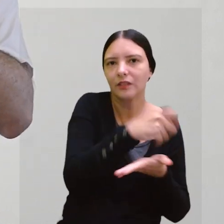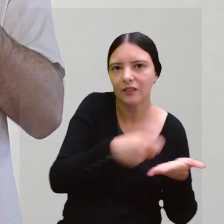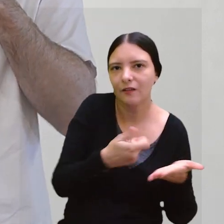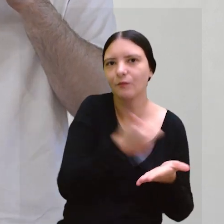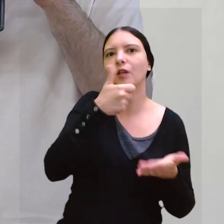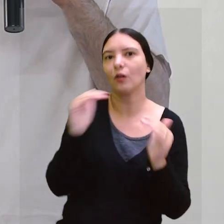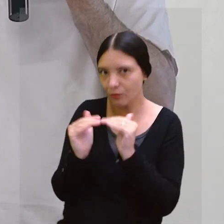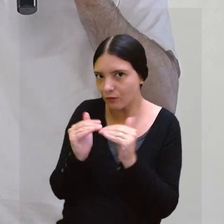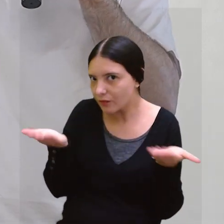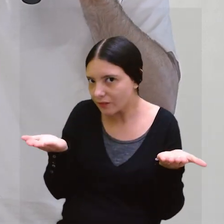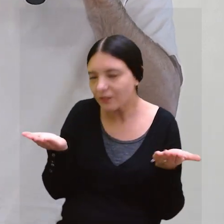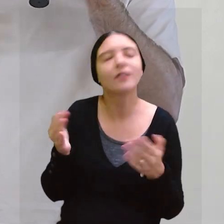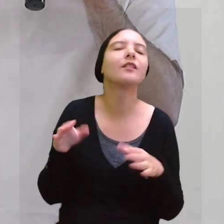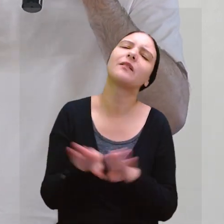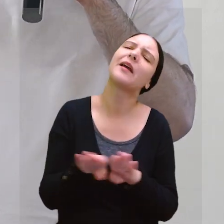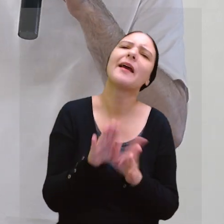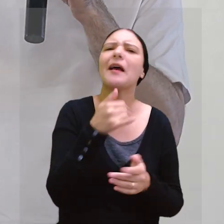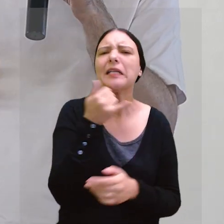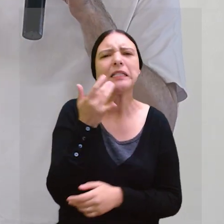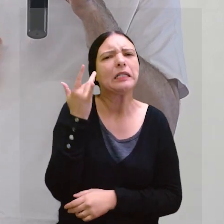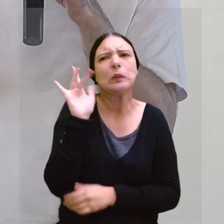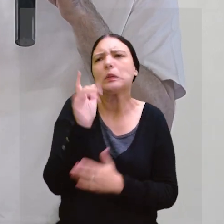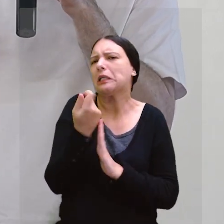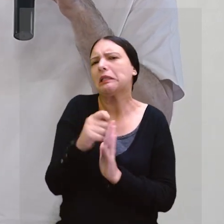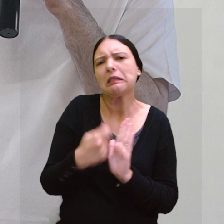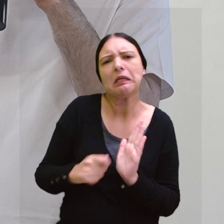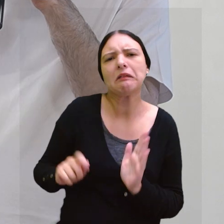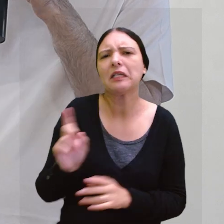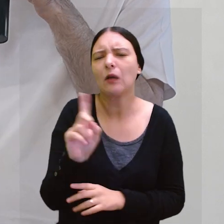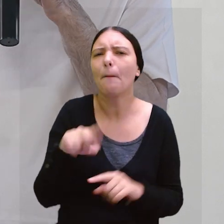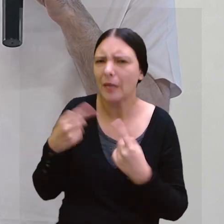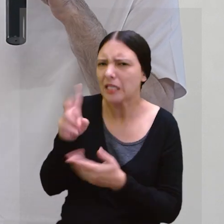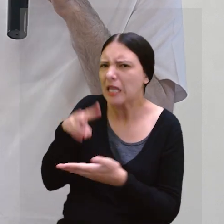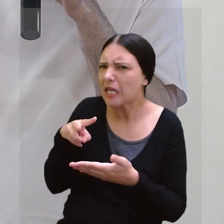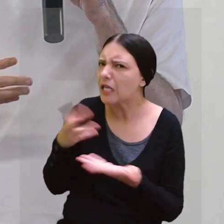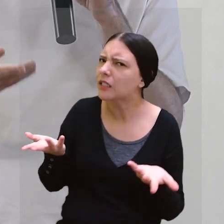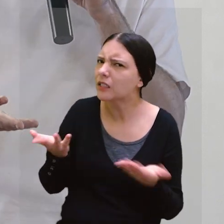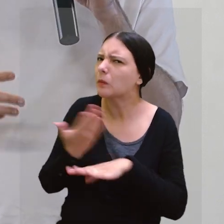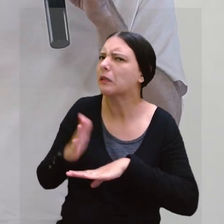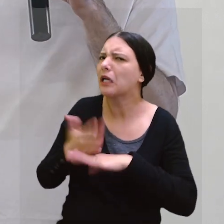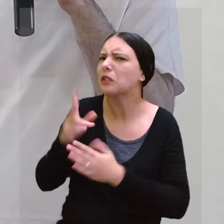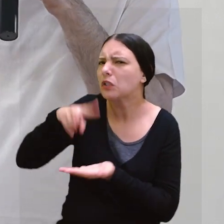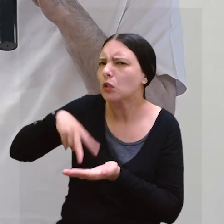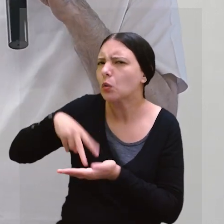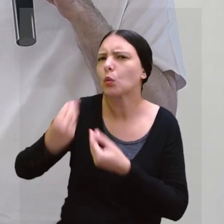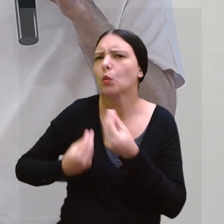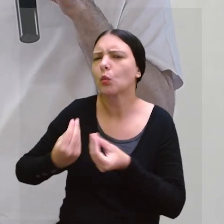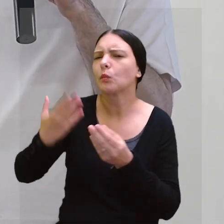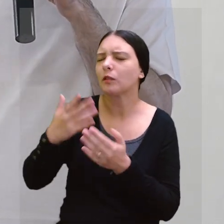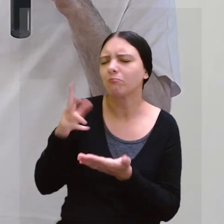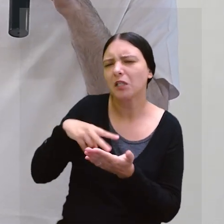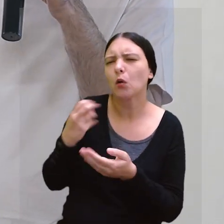Concorda? Tem aquela coisa assim, eu não sei escrever. Mas você tem o costume de ler? Qual que é a sua prática de leitura, a sua frequência